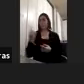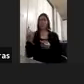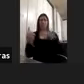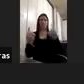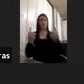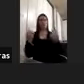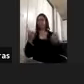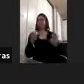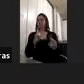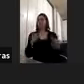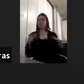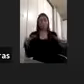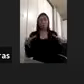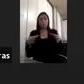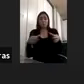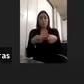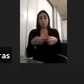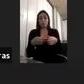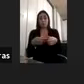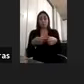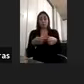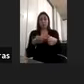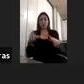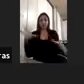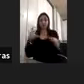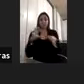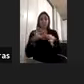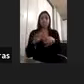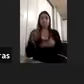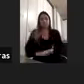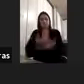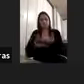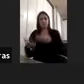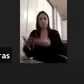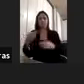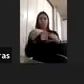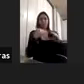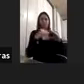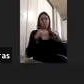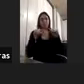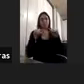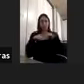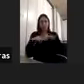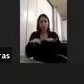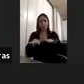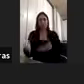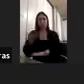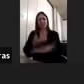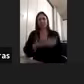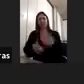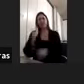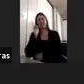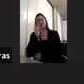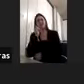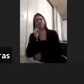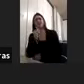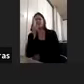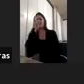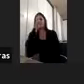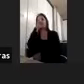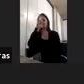ajudado também bastante. No compartilhamento nas redes sociais, a divulgar, a contar as histórias, os vídeos, isso está sendo